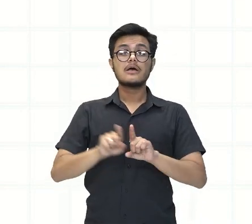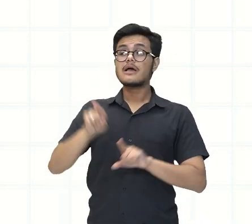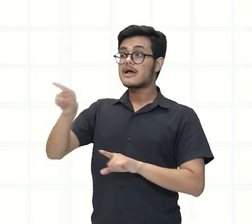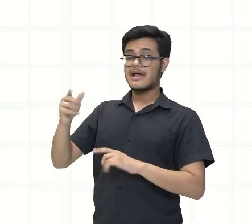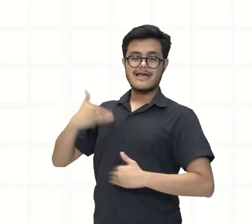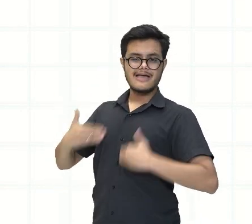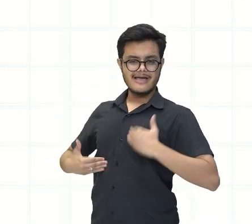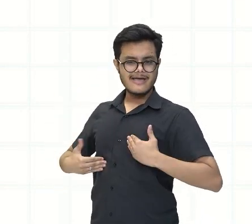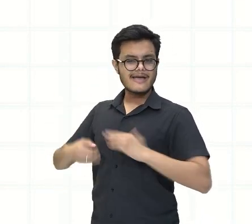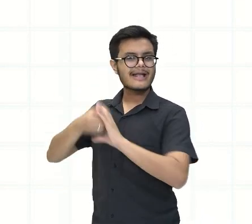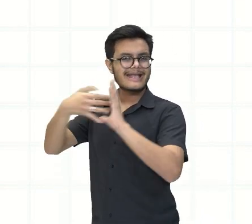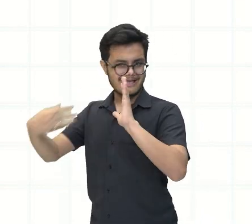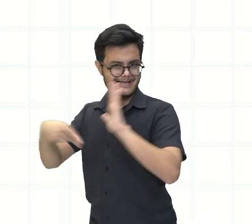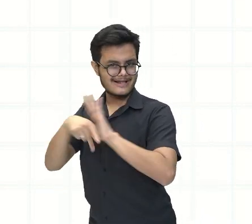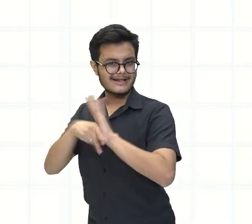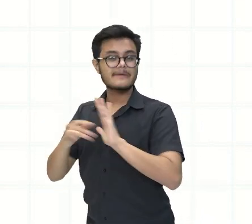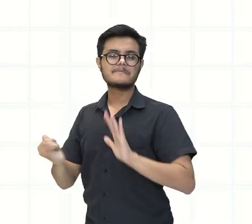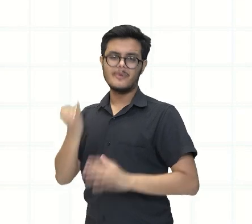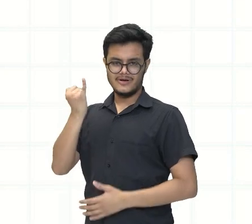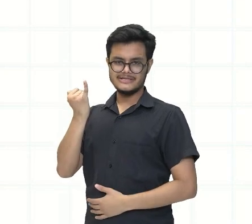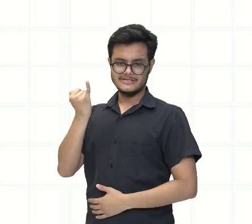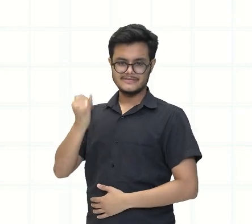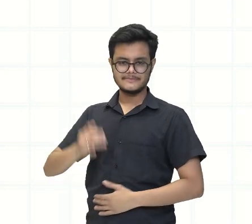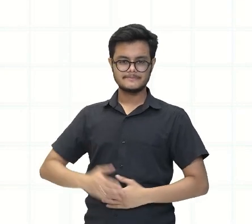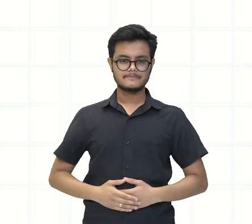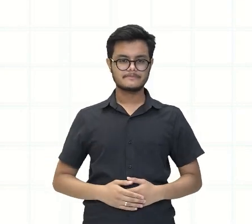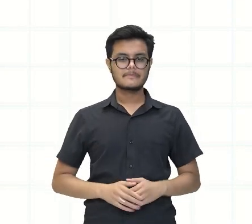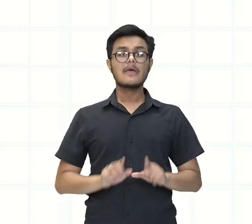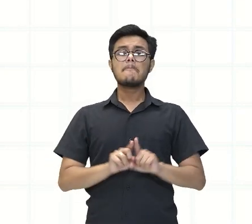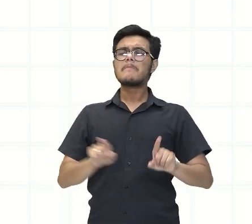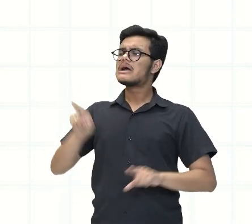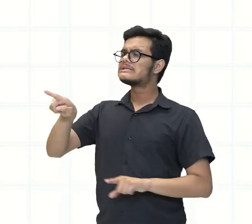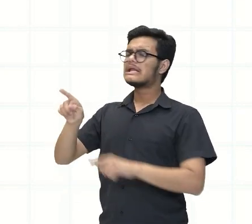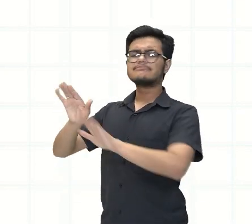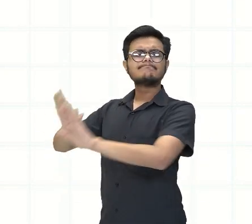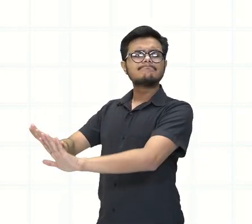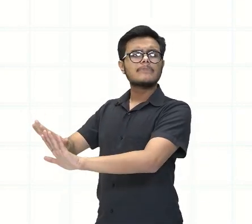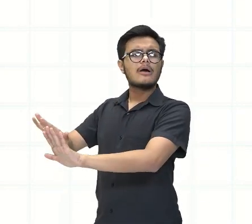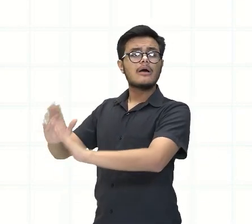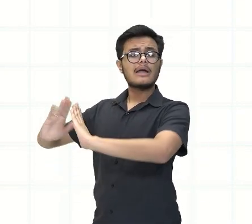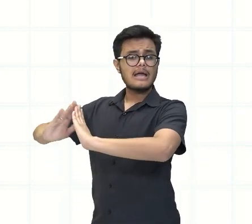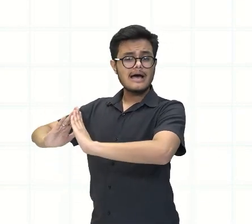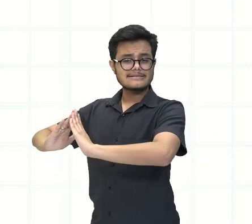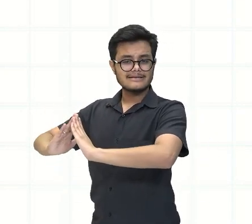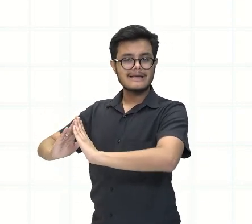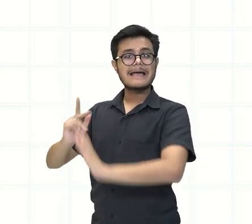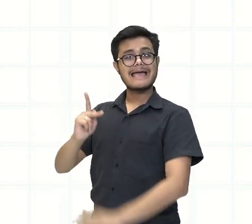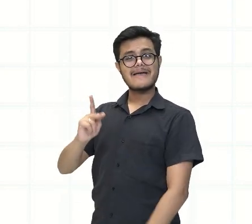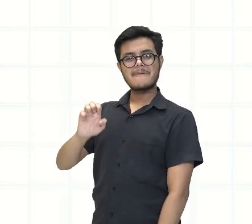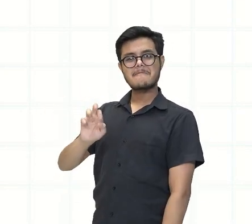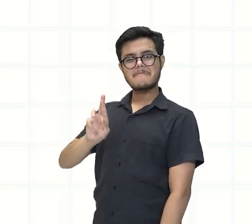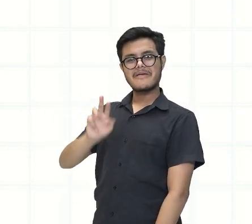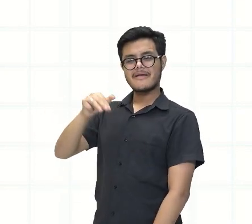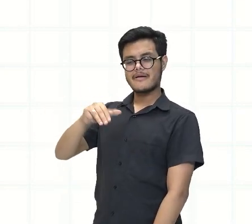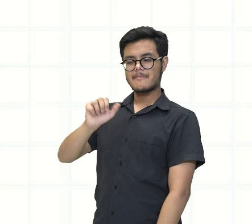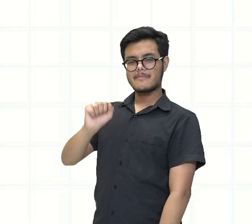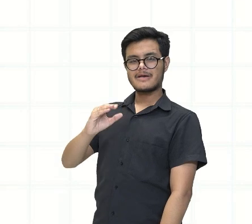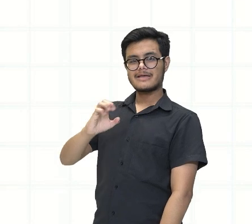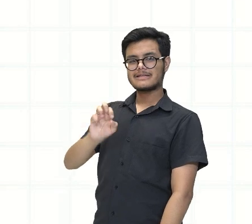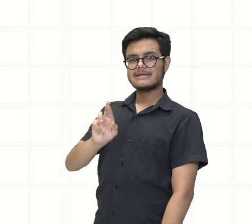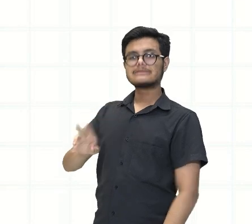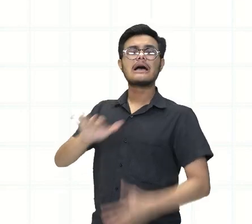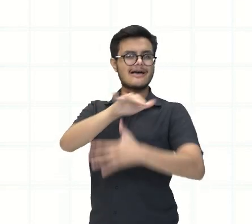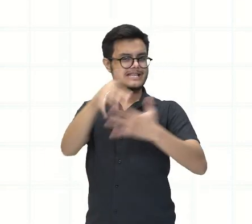qualidade, né, que é mais importante. Então, é verbo de ligação. Agora, quando eu digo João permaneceu em casa, aqui a ação de permanecer é que é